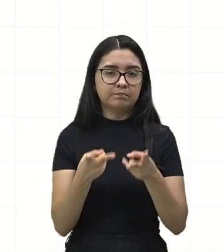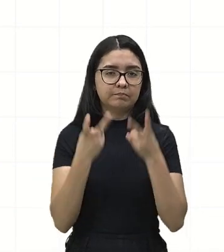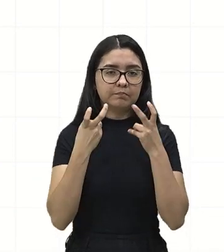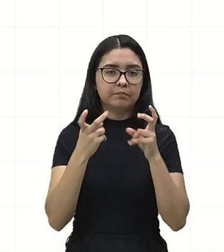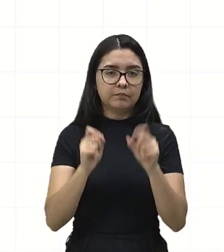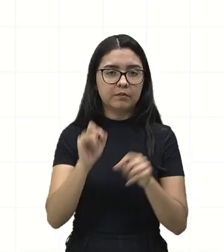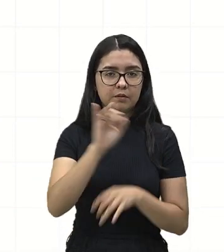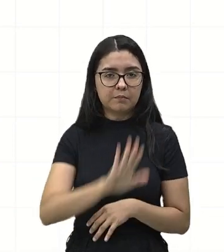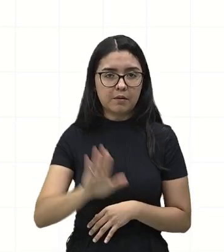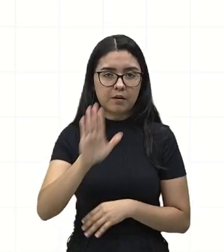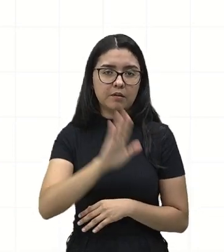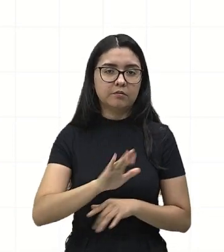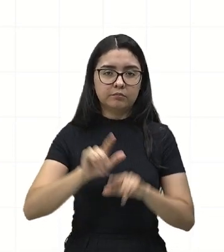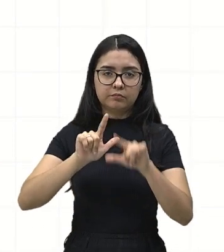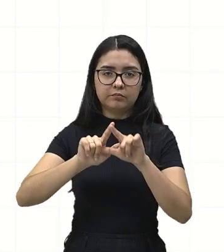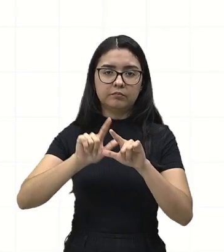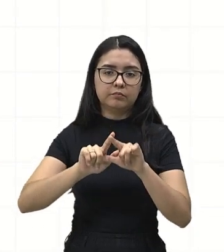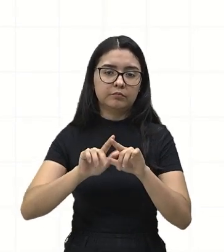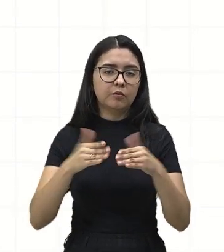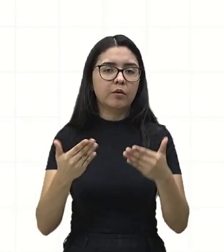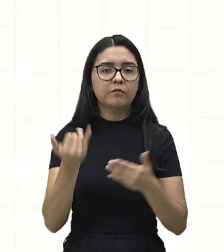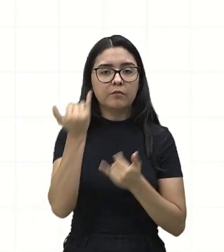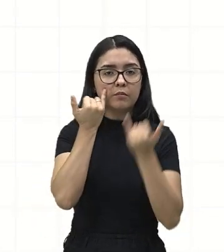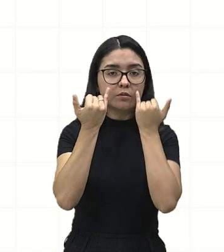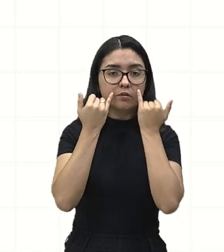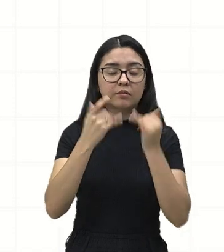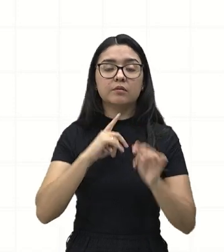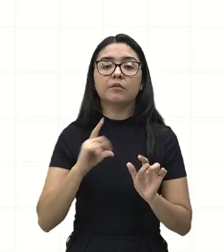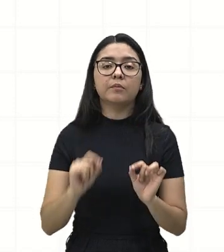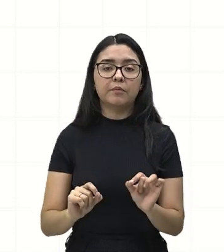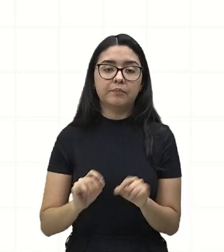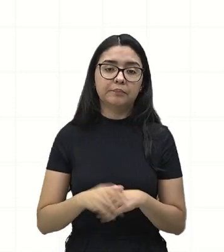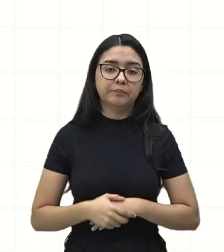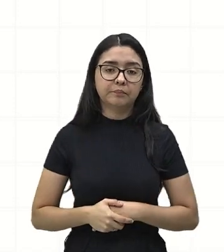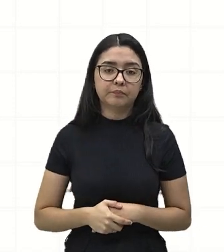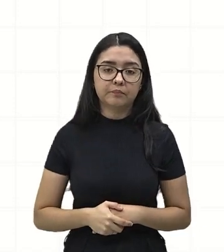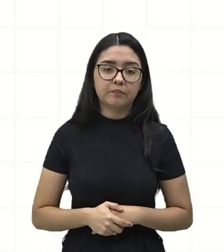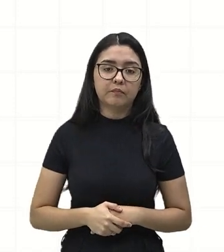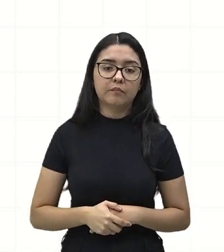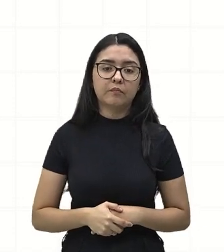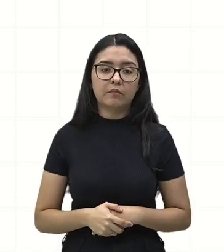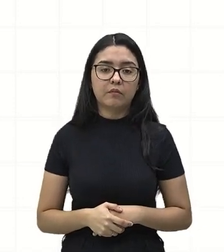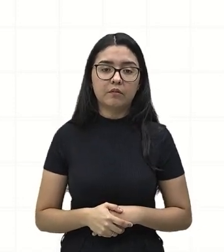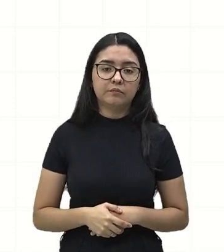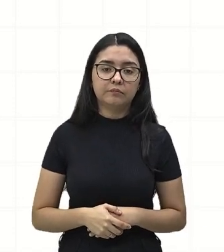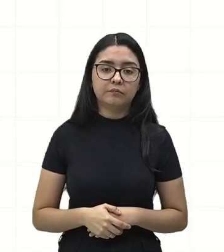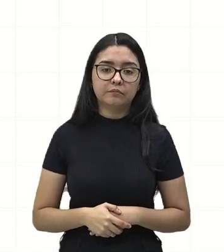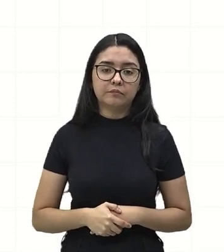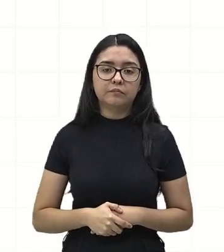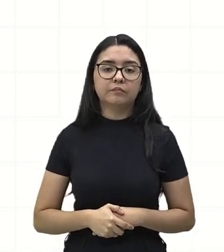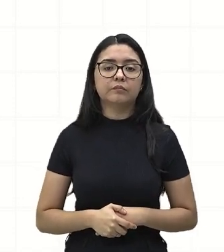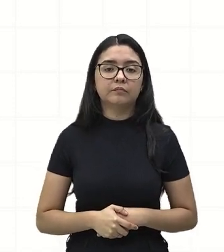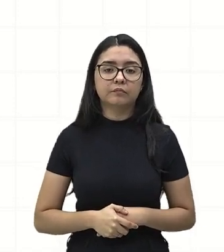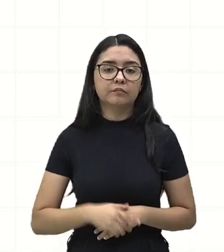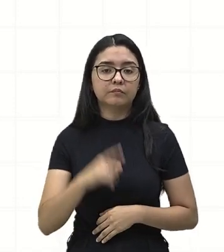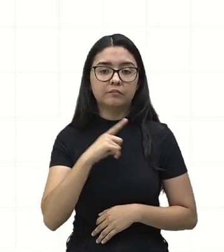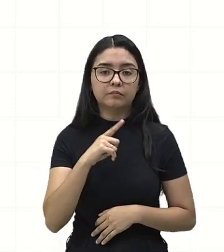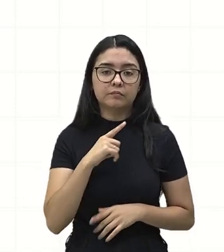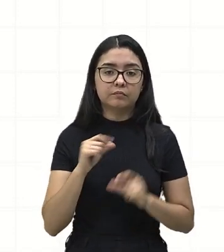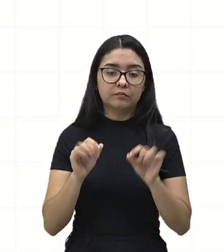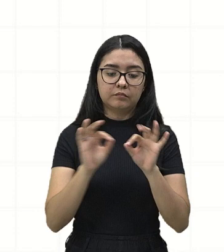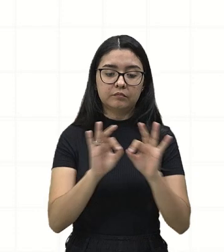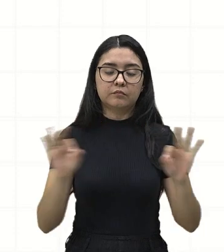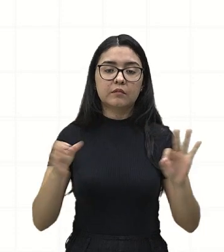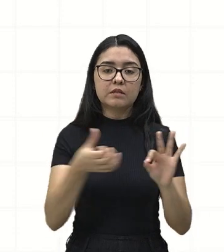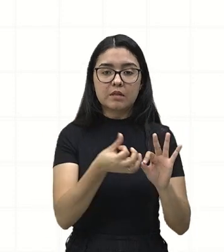nossa figura lá, o que nós temos? Nós temos o seguinte, que esse lado aqui mede 6, né? Esse tamanhozinho